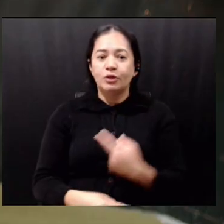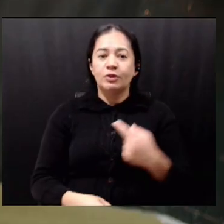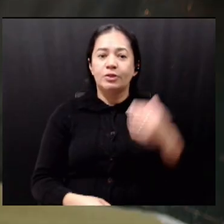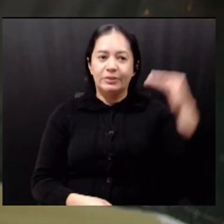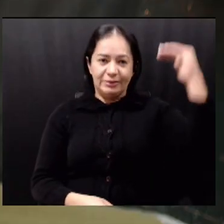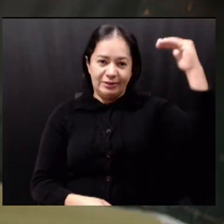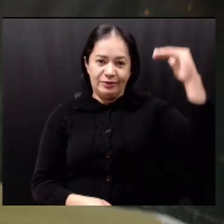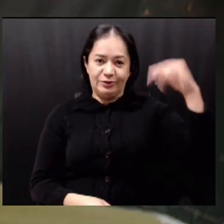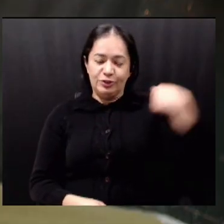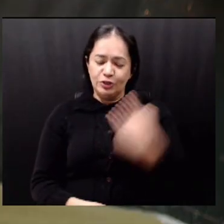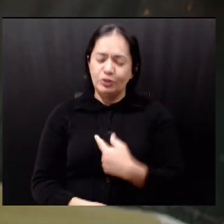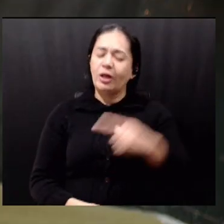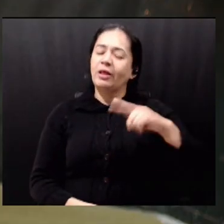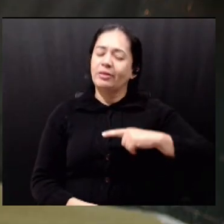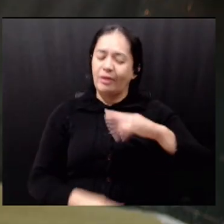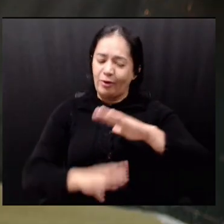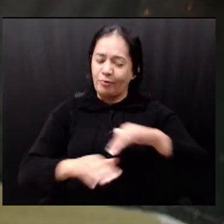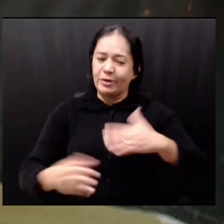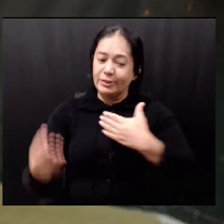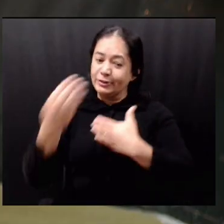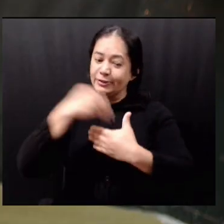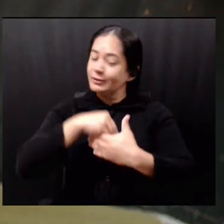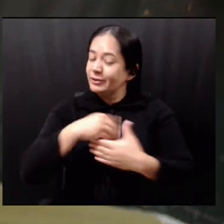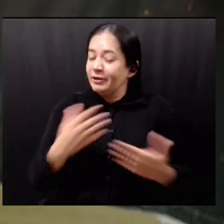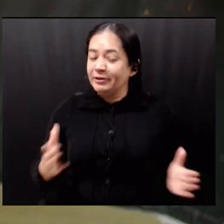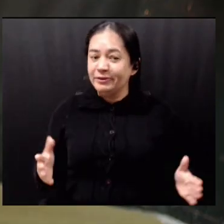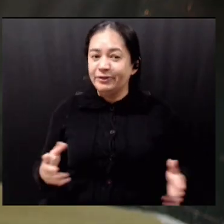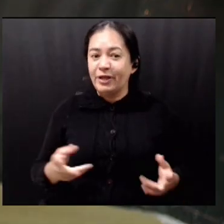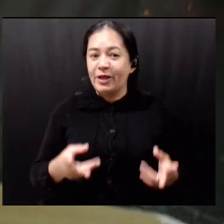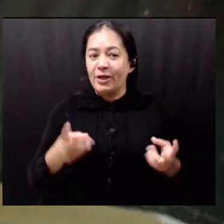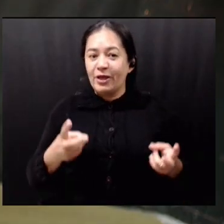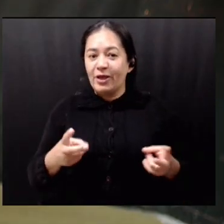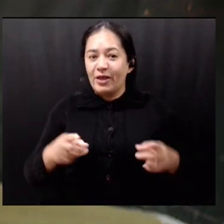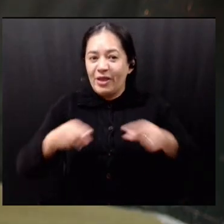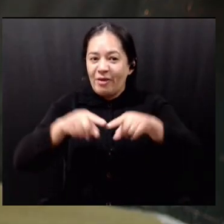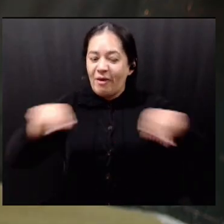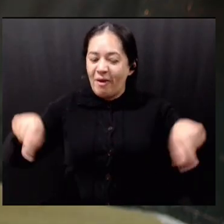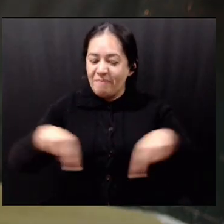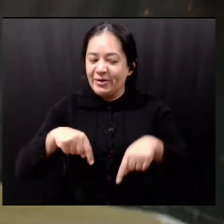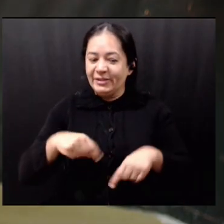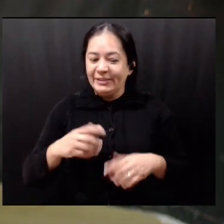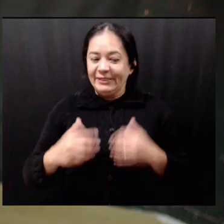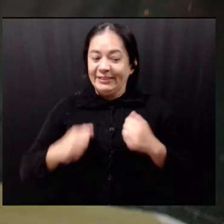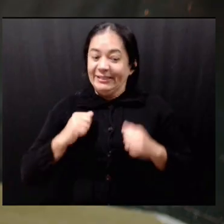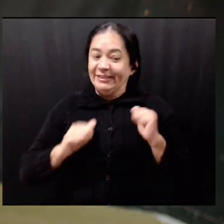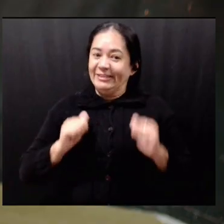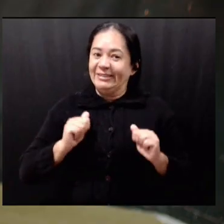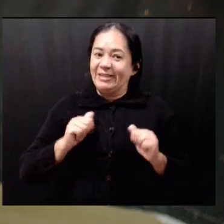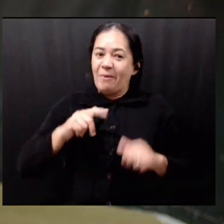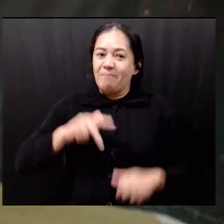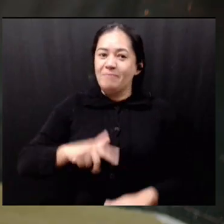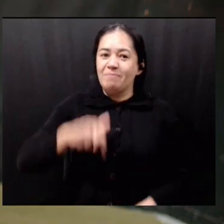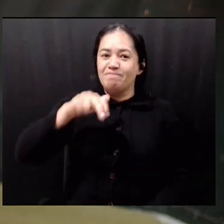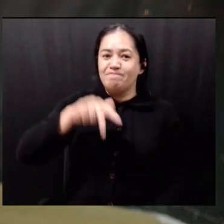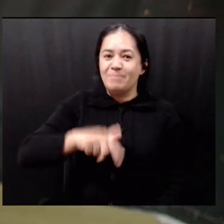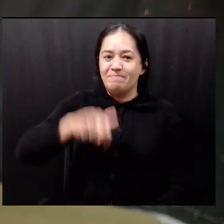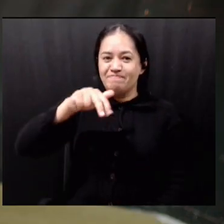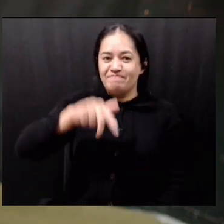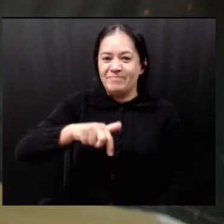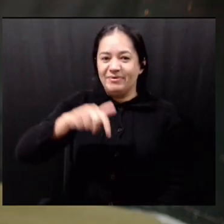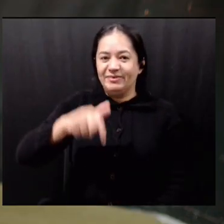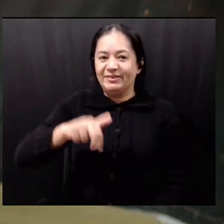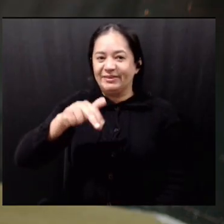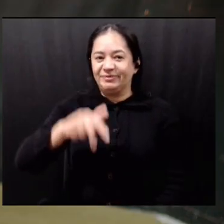criança, né? Eu vou falar, eu vejo uma amarelinha, eu saio, tipo assim, eu quebro um pouquinho o decoro e